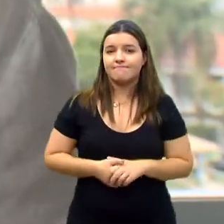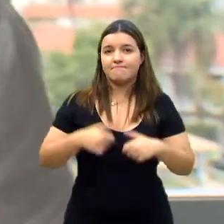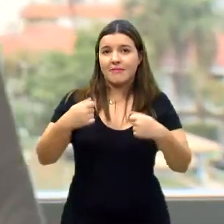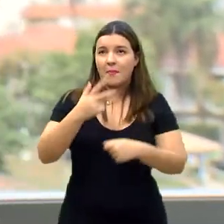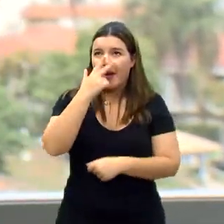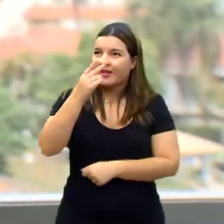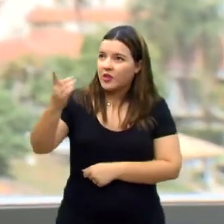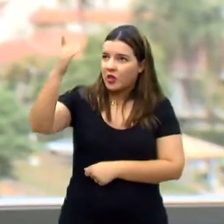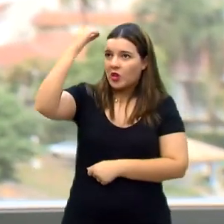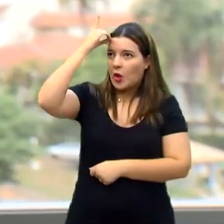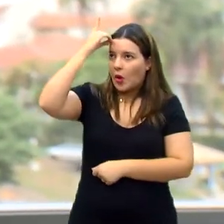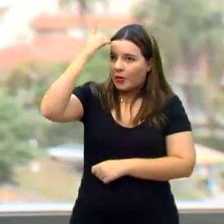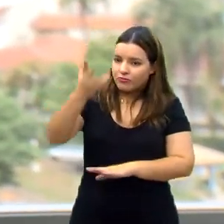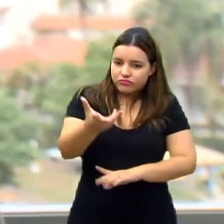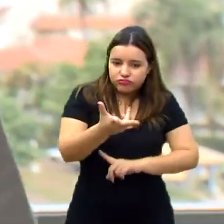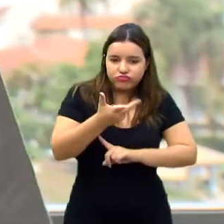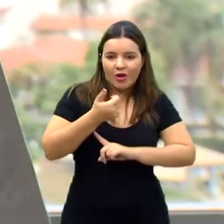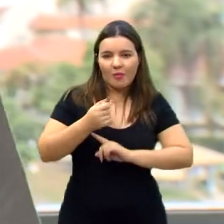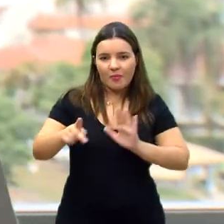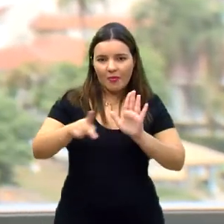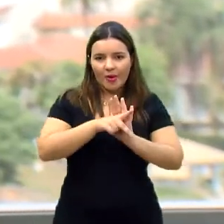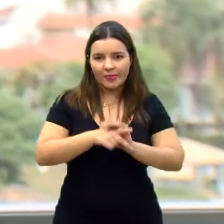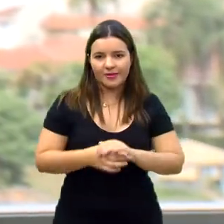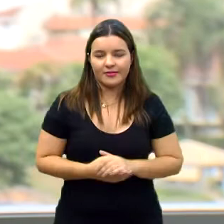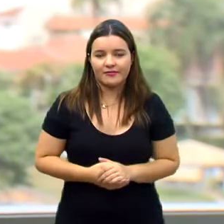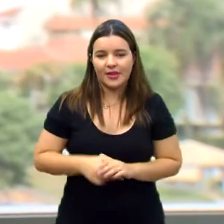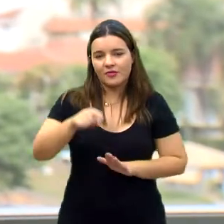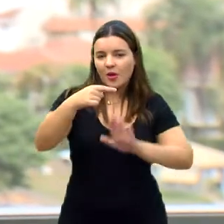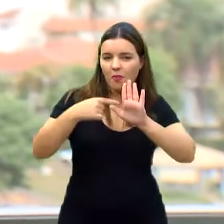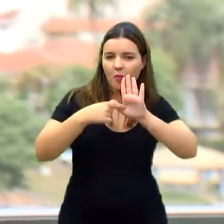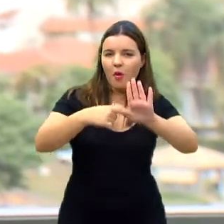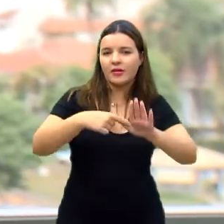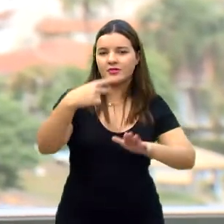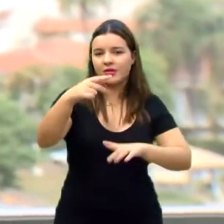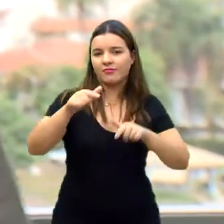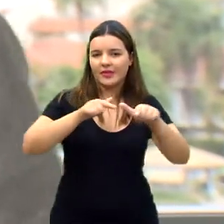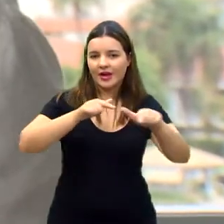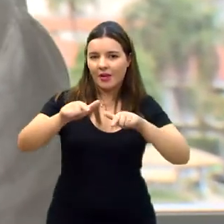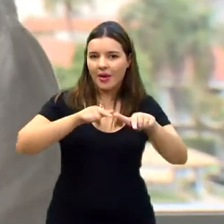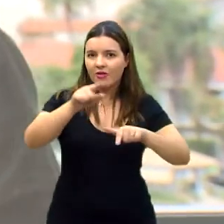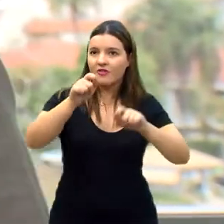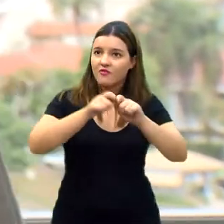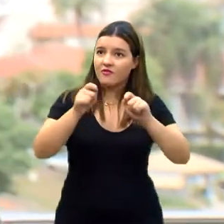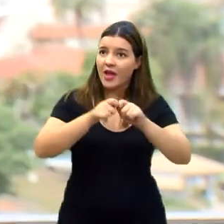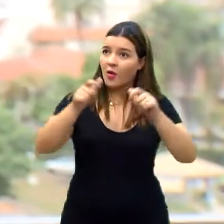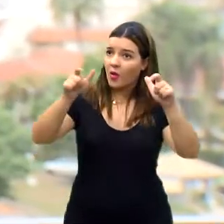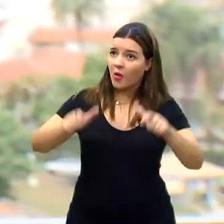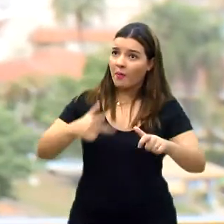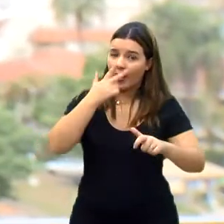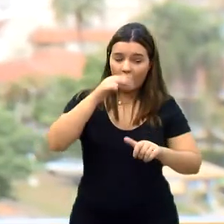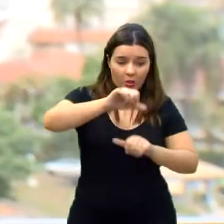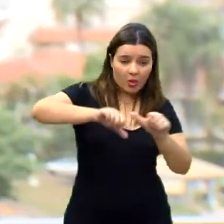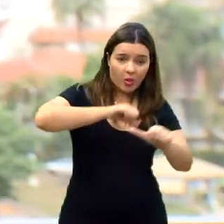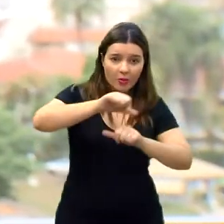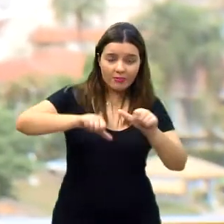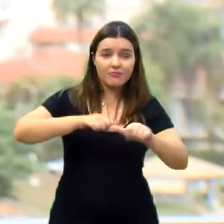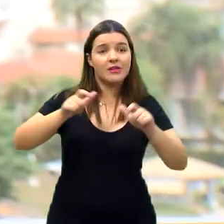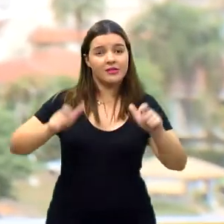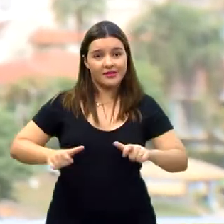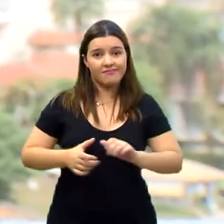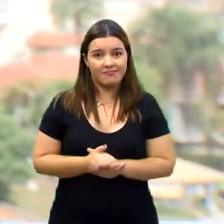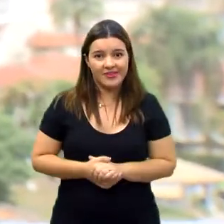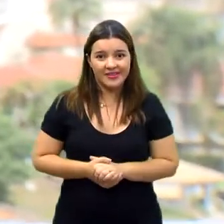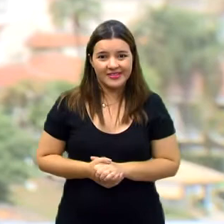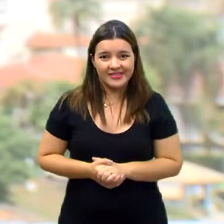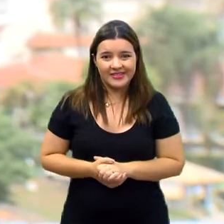Eu tô percebendo a gente está no ambiente conselho que você mostrasse presente alguma coisa aqui quê que vocês fizeram e transformaram realmente todo o